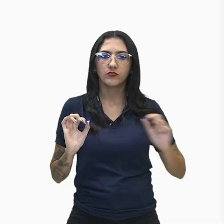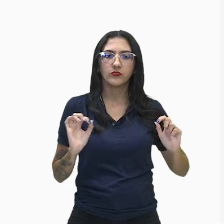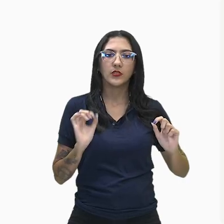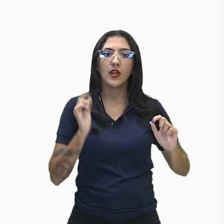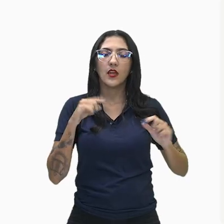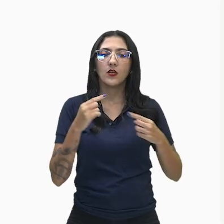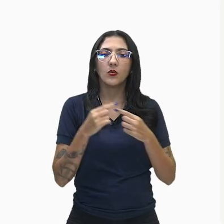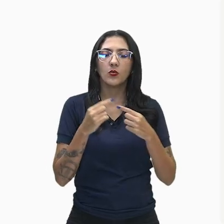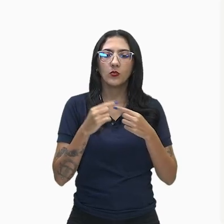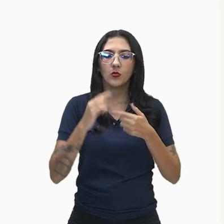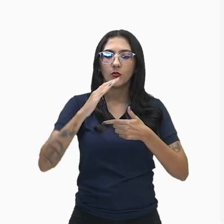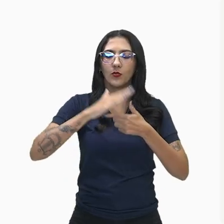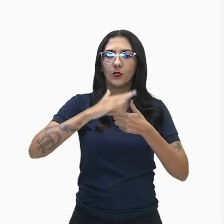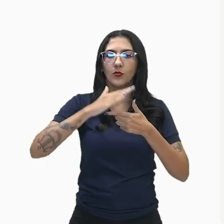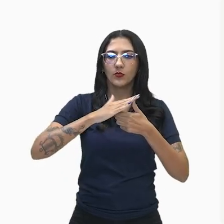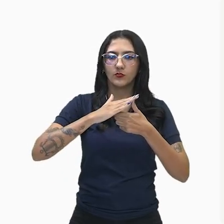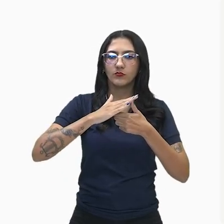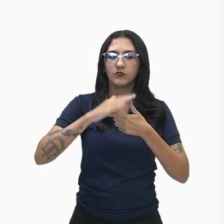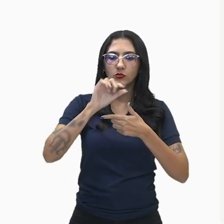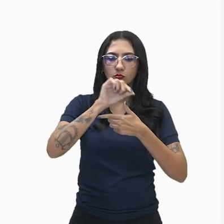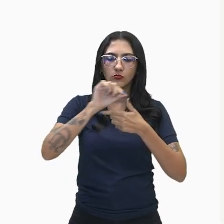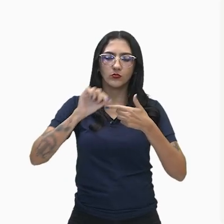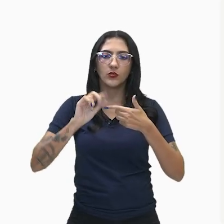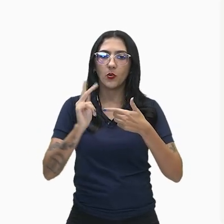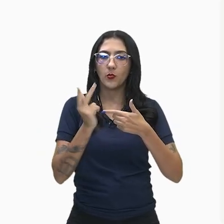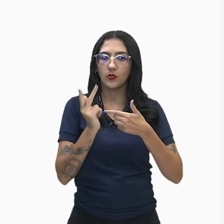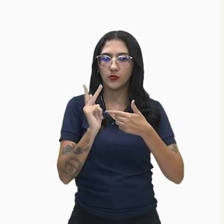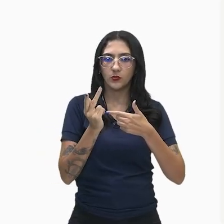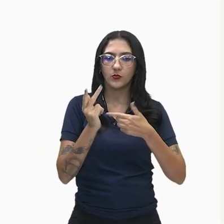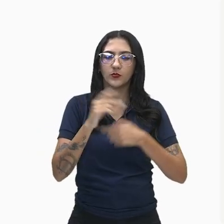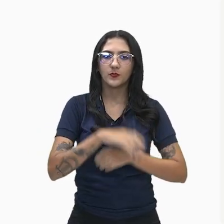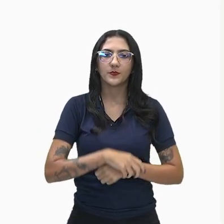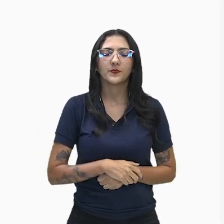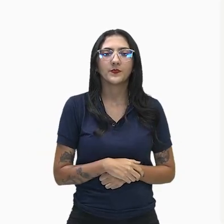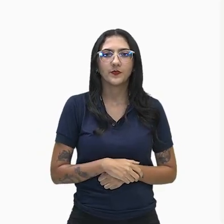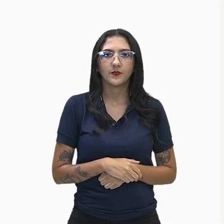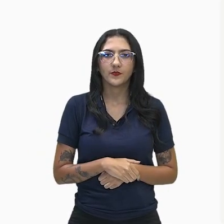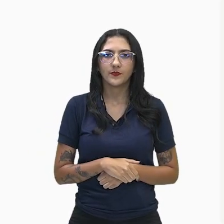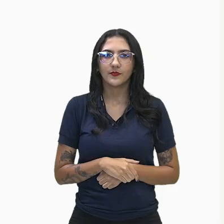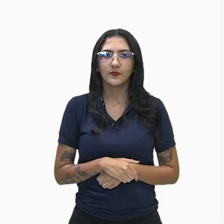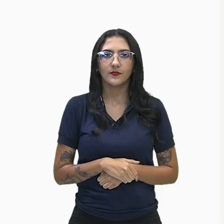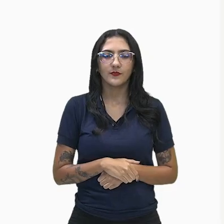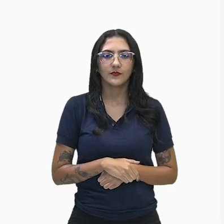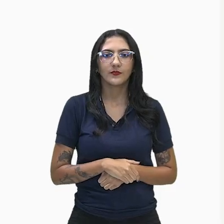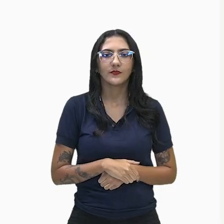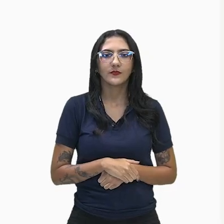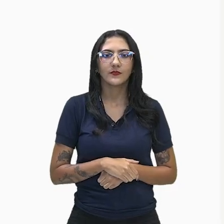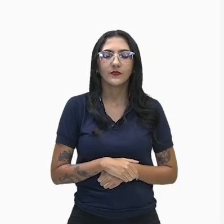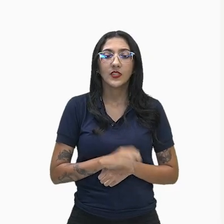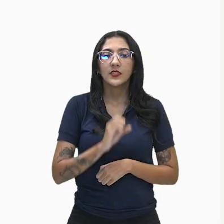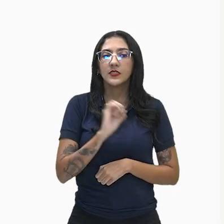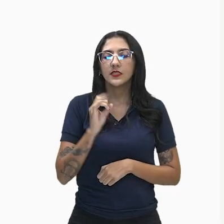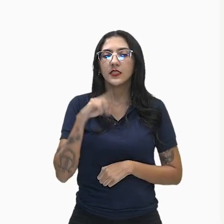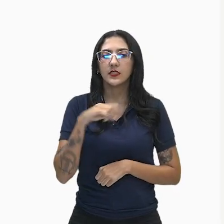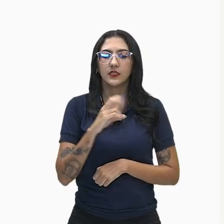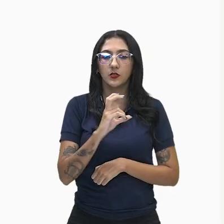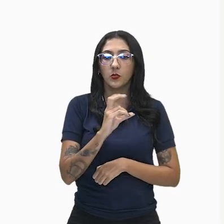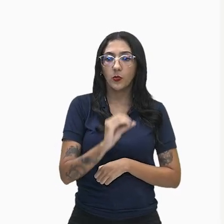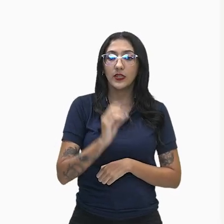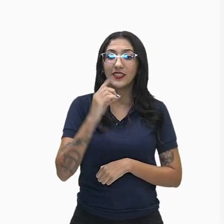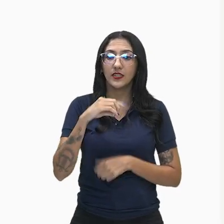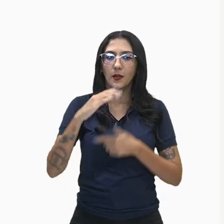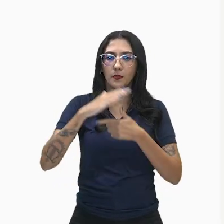triângulo retângulo. Tudo bem? Se esse 50 km é a hipotenusa,